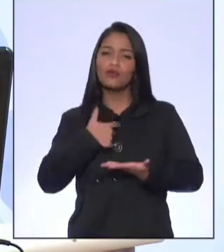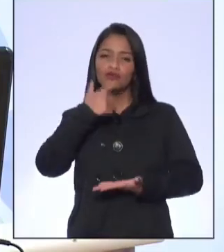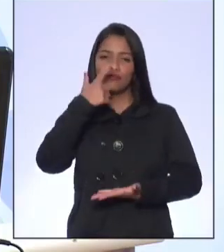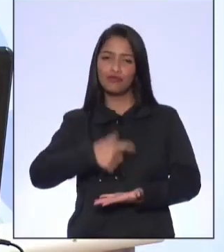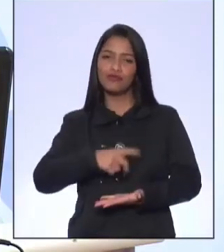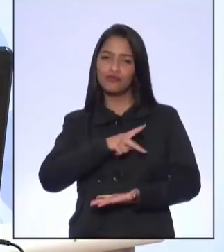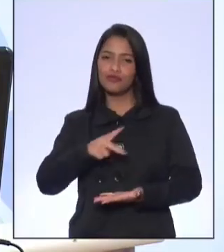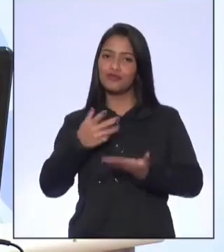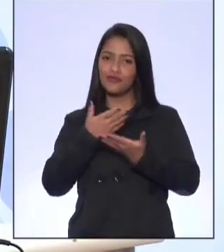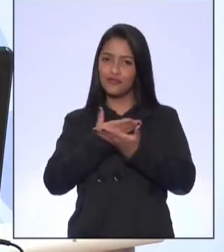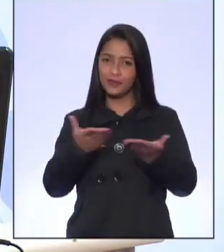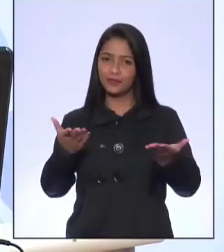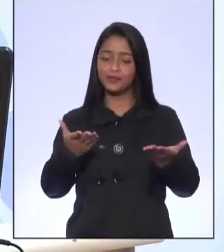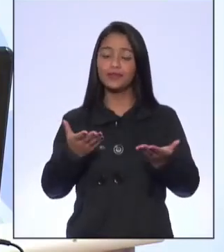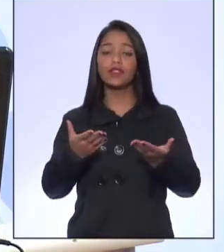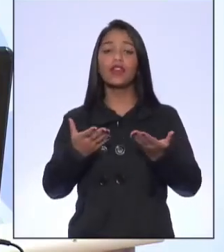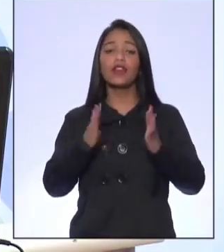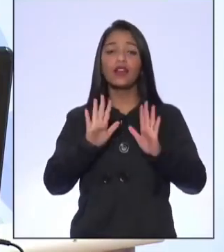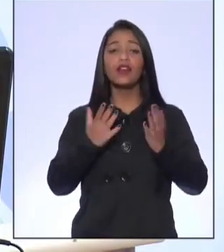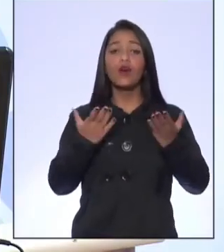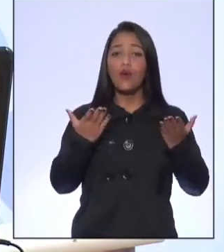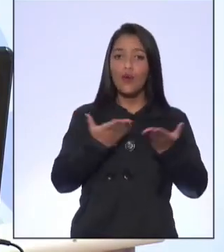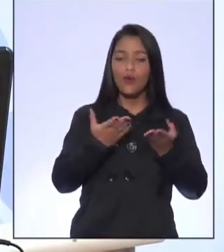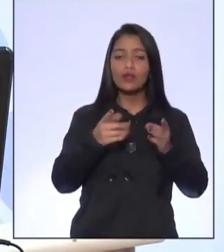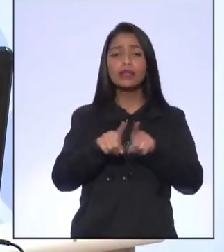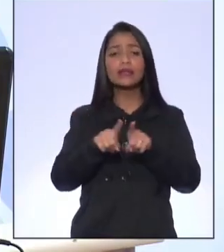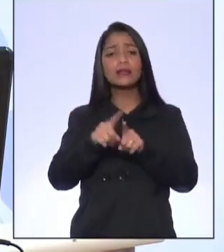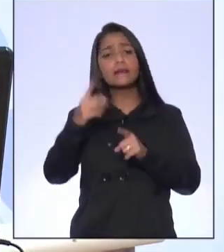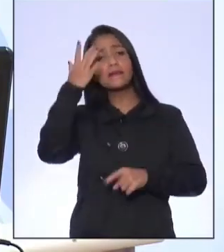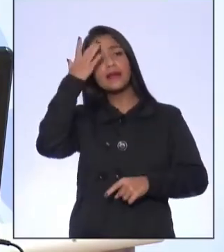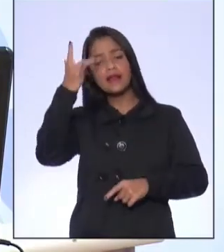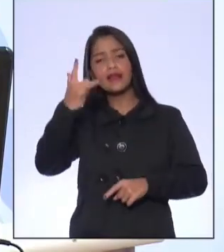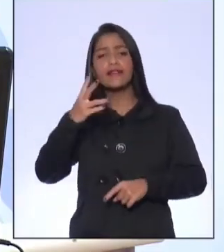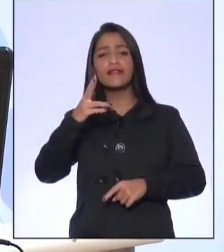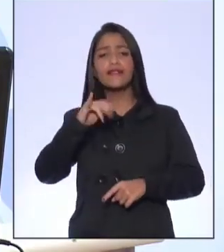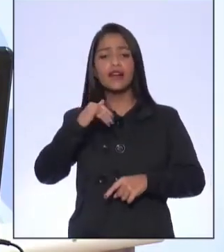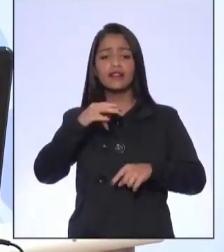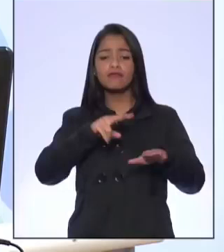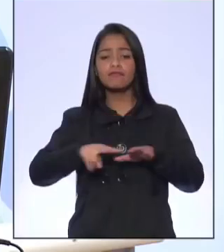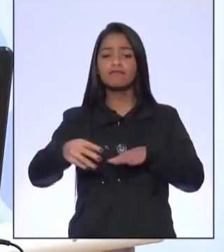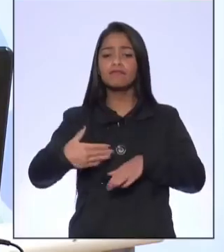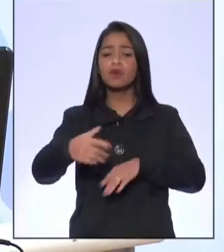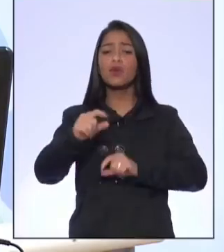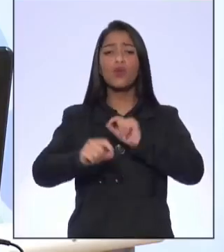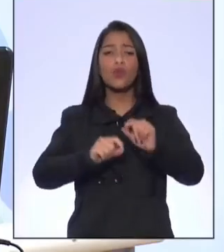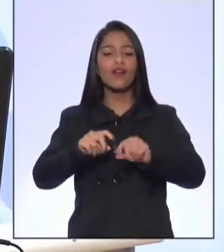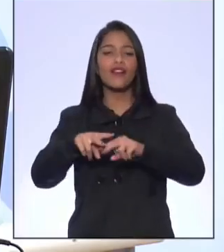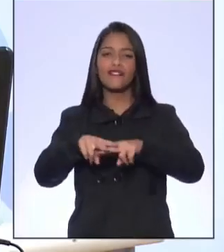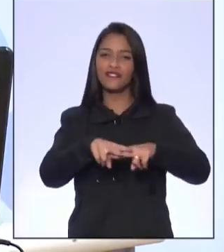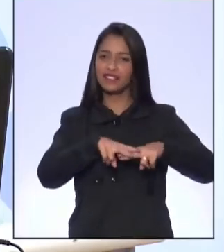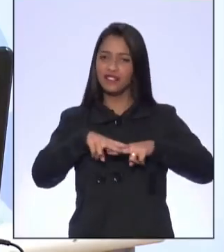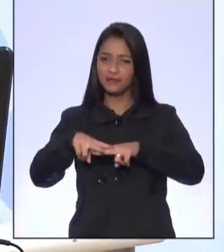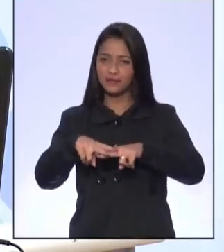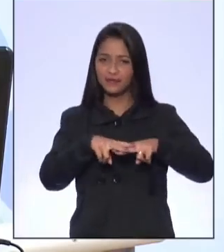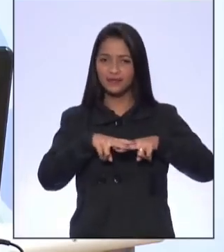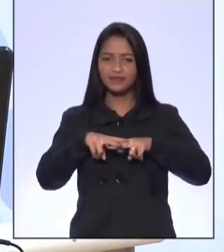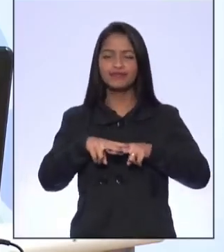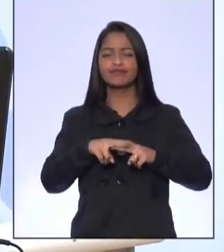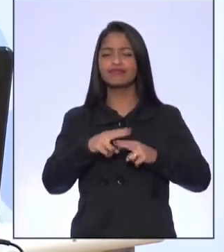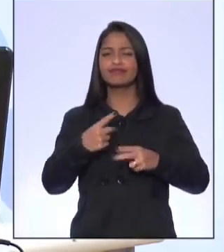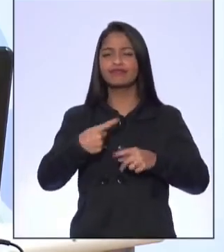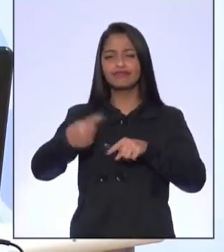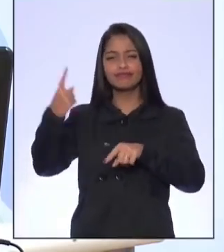e amanhã, inclusive, né? Essa semana, nós vamos trabalhar a ideia de revisão. Vamos rever alguns conceitos que